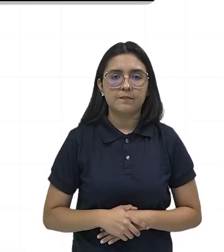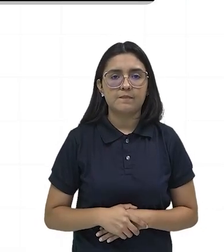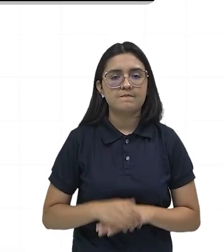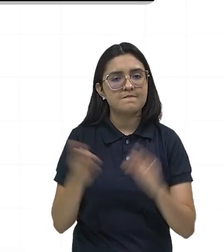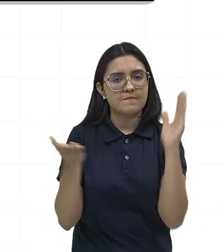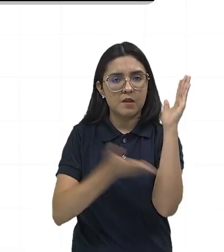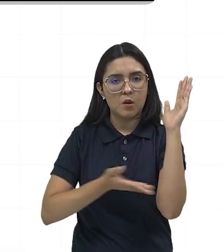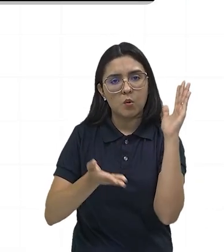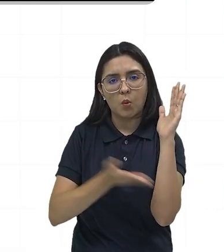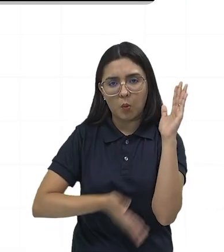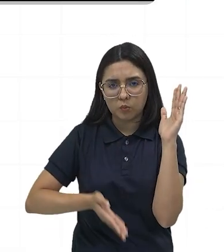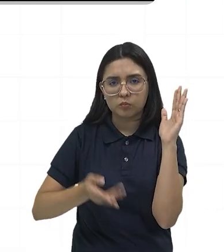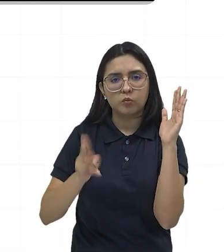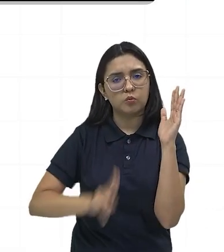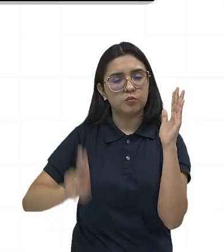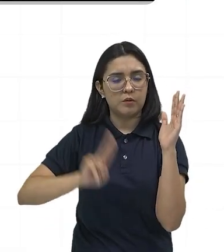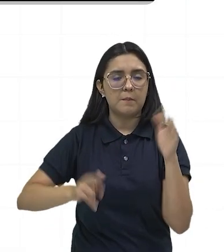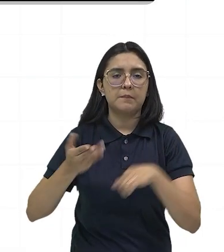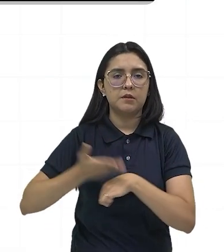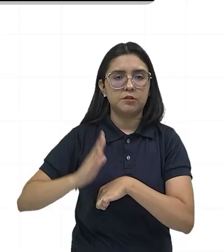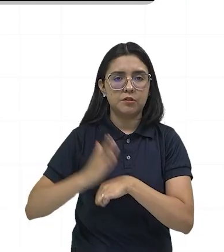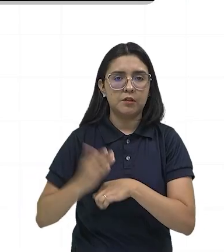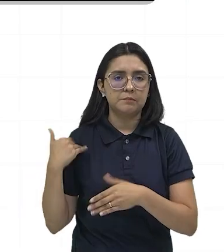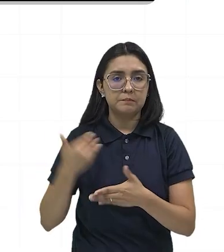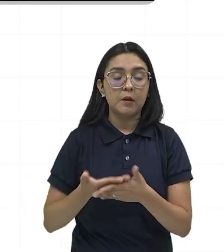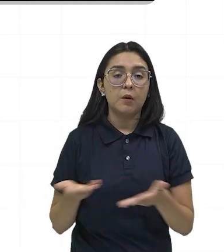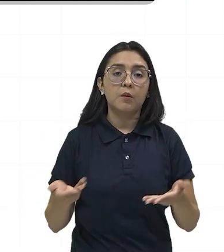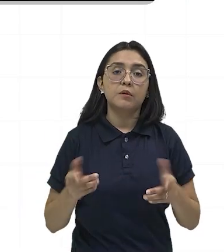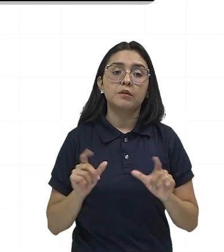exploração ainda sendo bastante praticada.